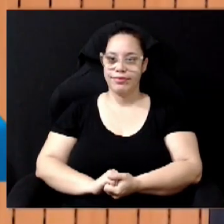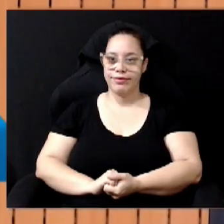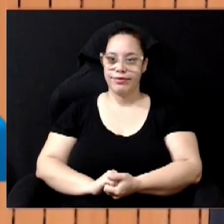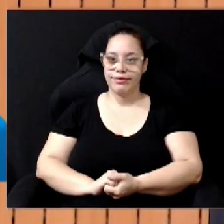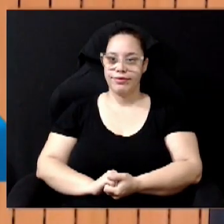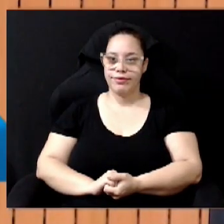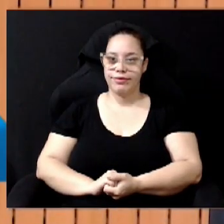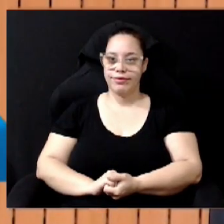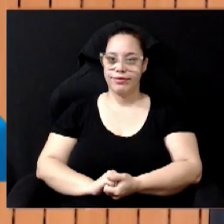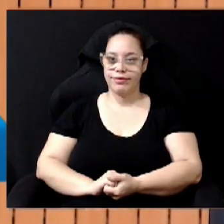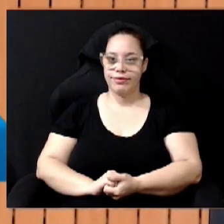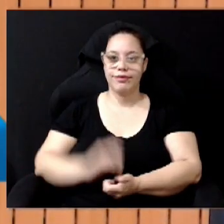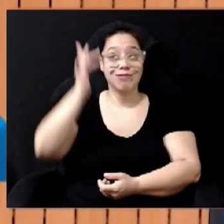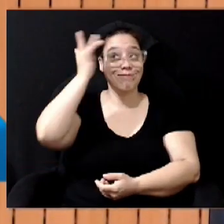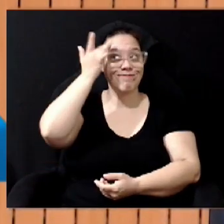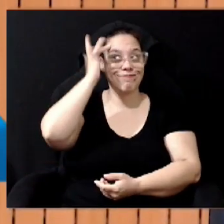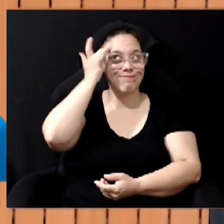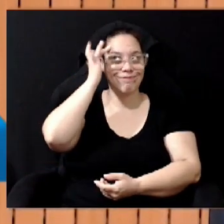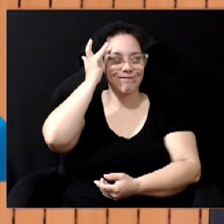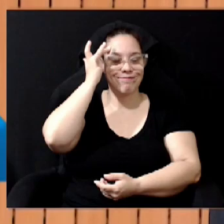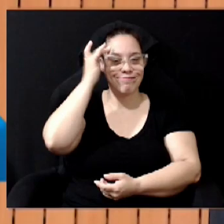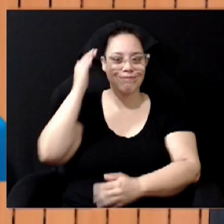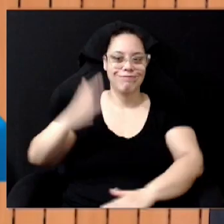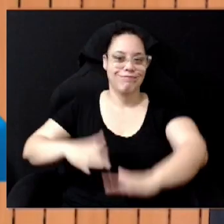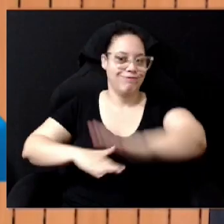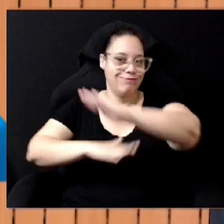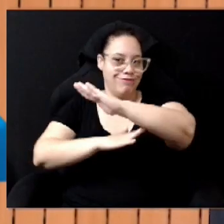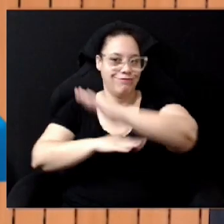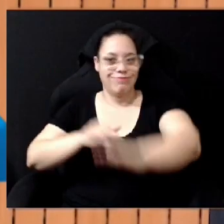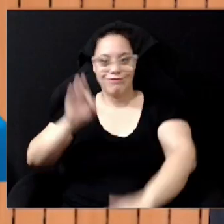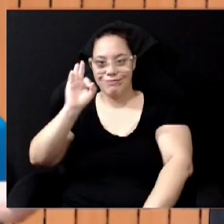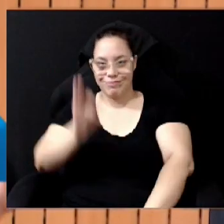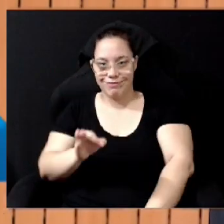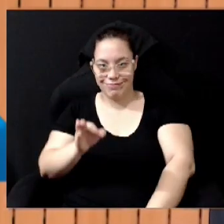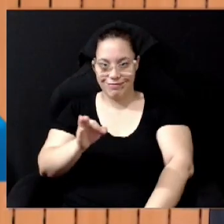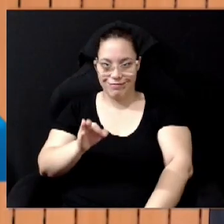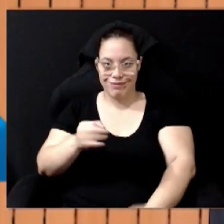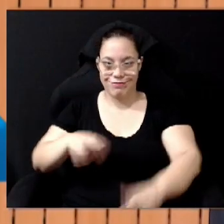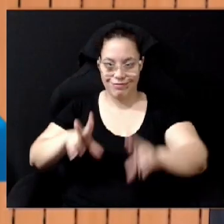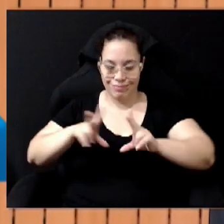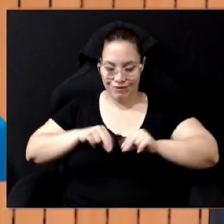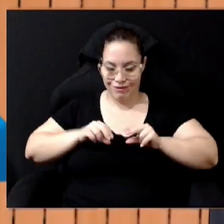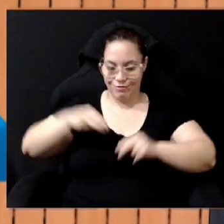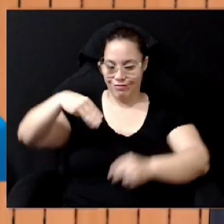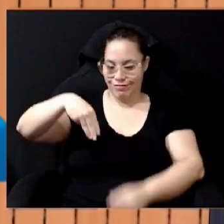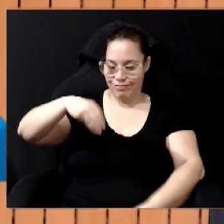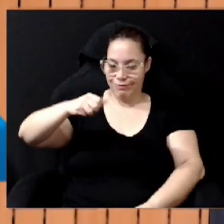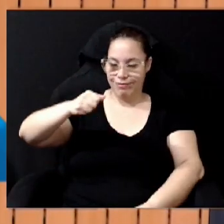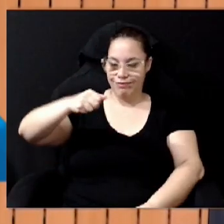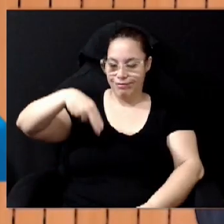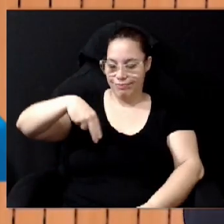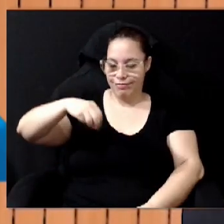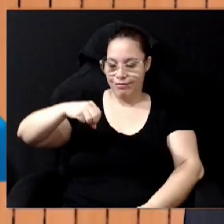Eu acho que a Câmara acertou ao conceder o diploma Noel Rosa a todos vocês.